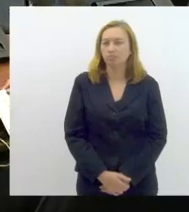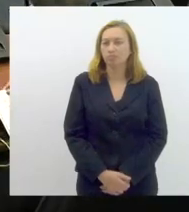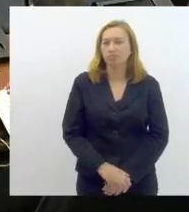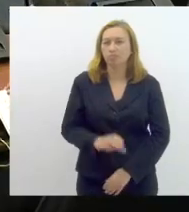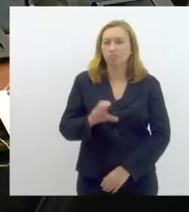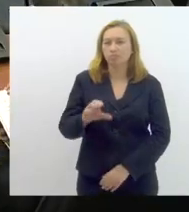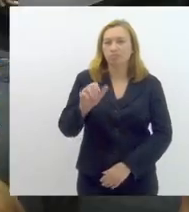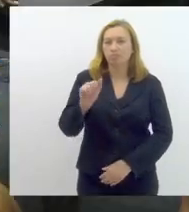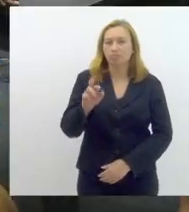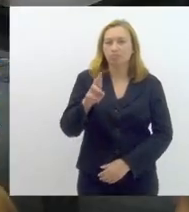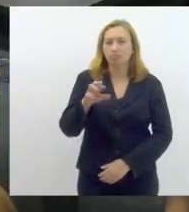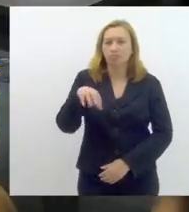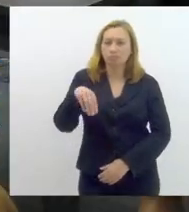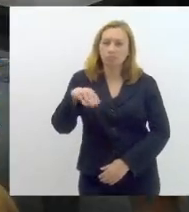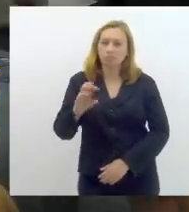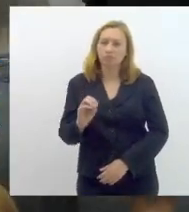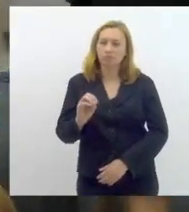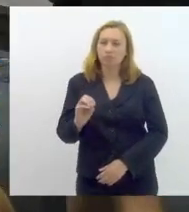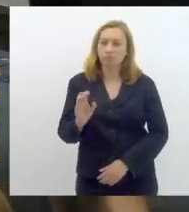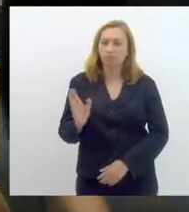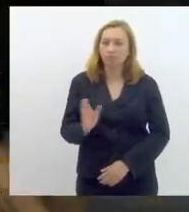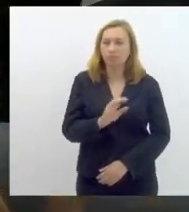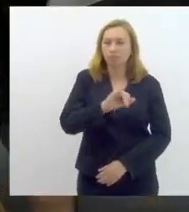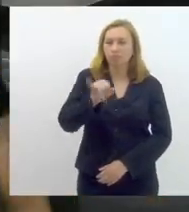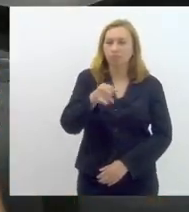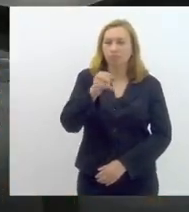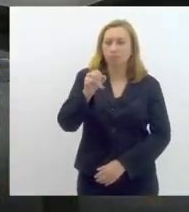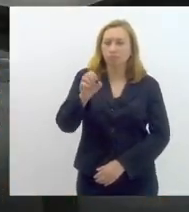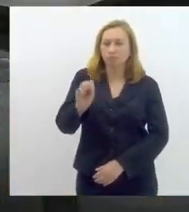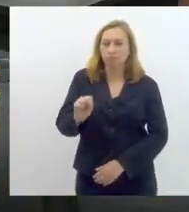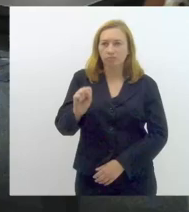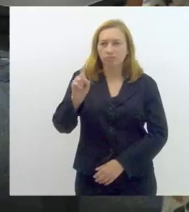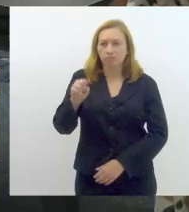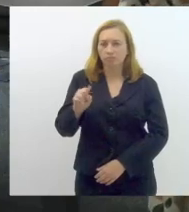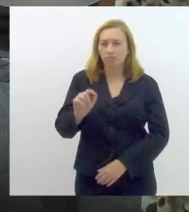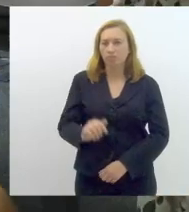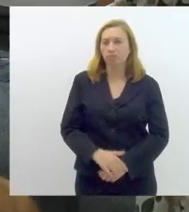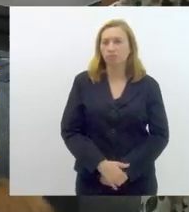Carmo, José Correia do Amaral Neto.